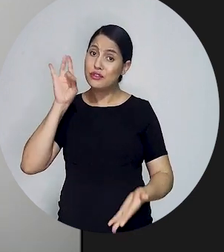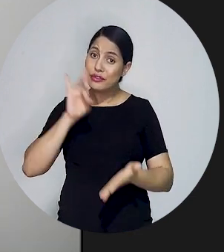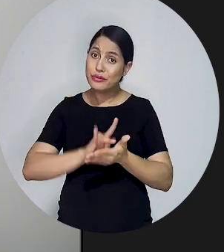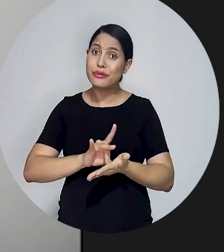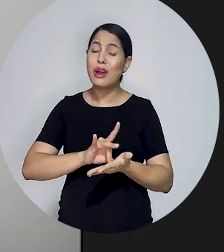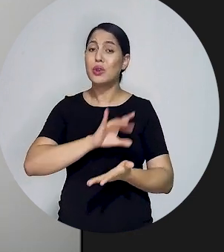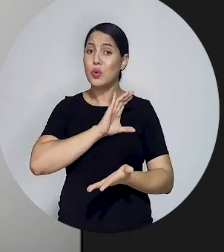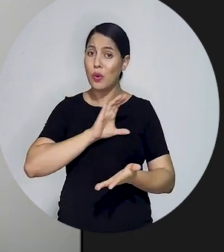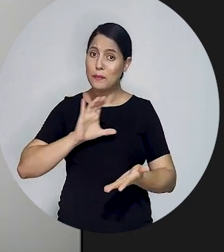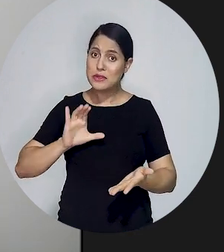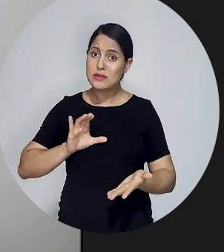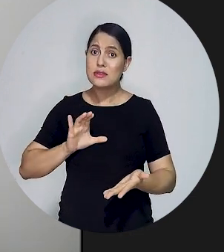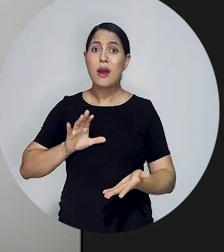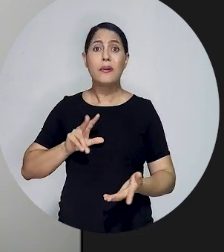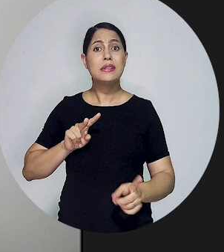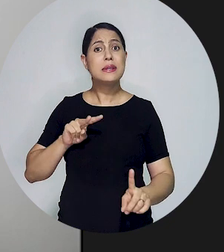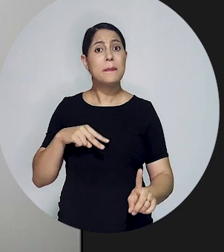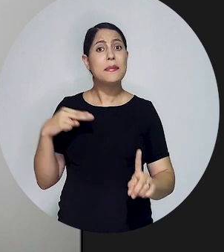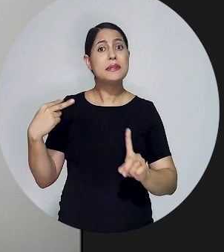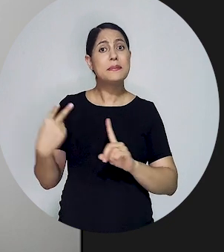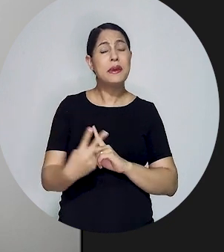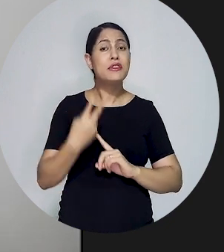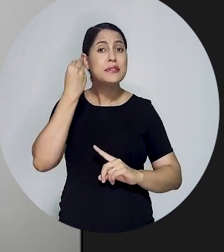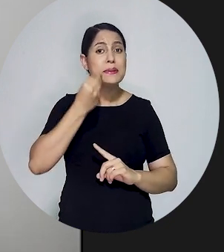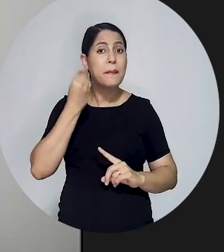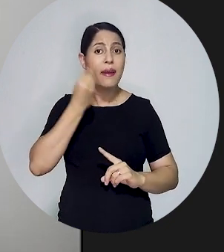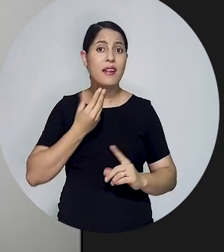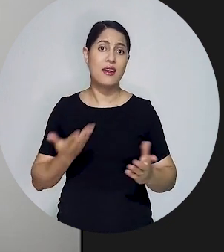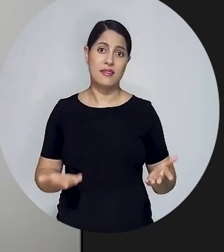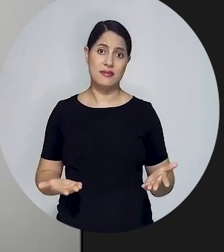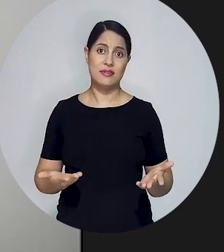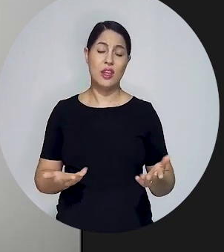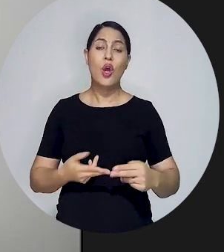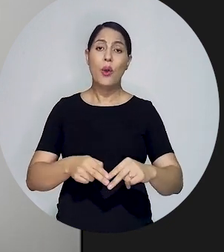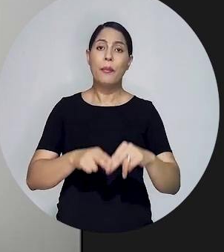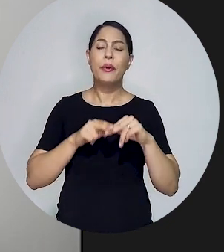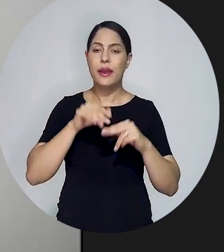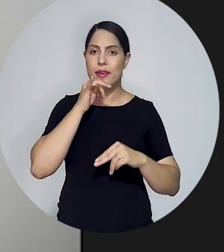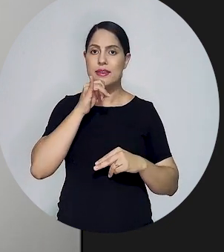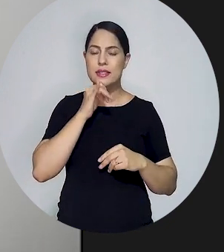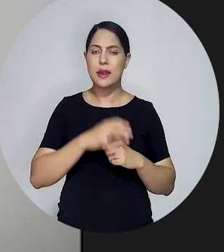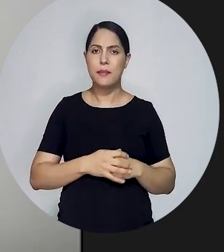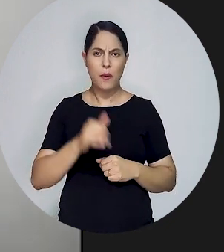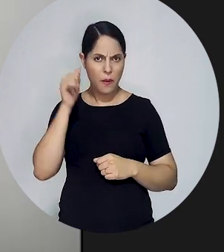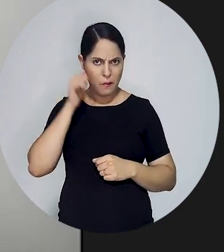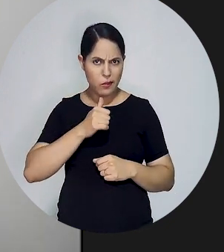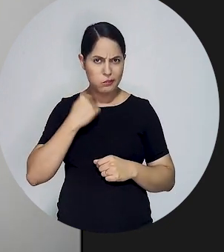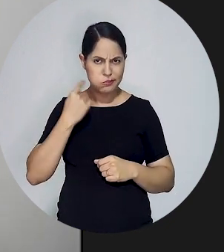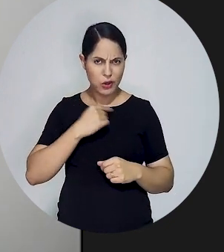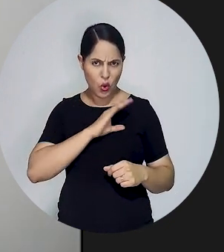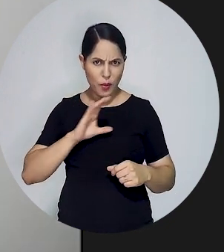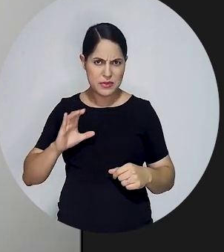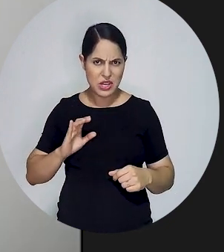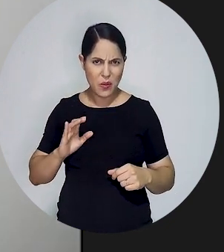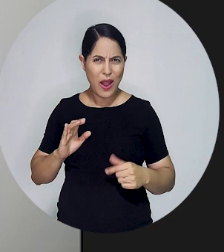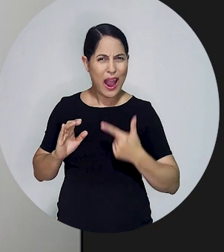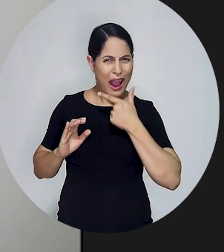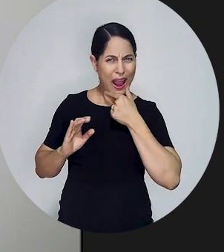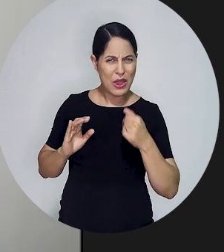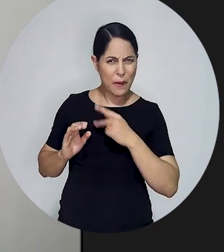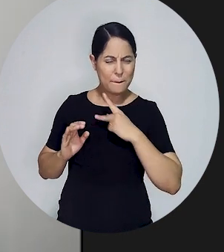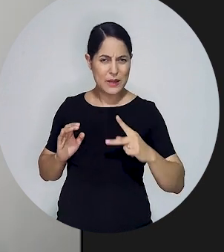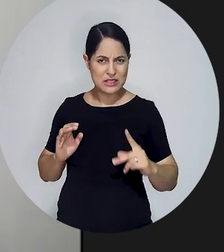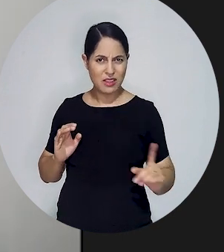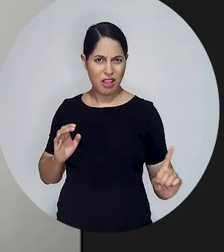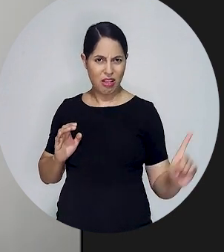comissões sejam presididas por pessoas que têm essa perspectiva de vivência. Seria muito ruim, por exemplo, que uma comissão da mulher advogada fosse presidida por um